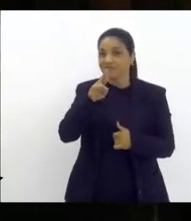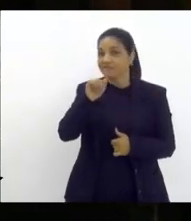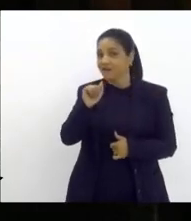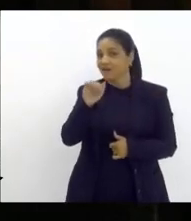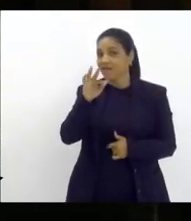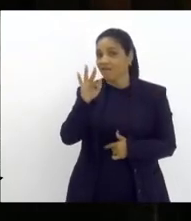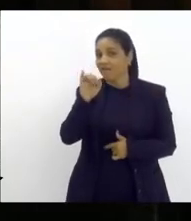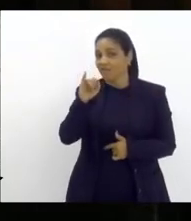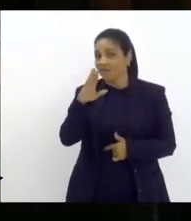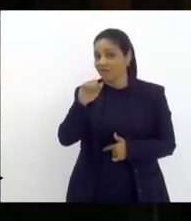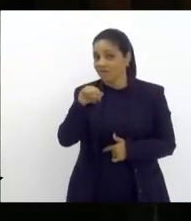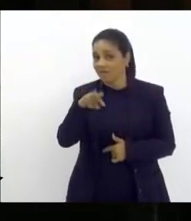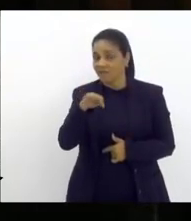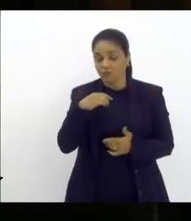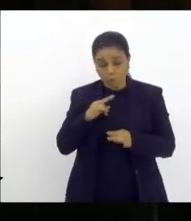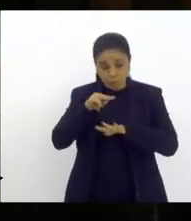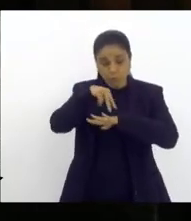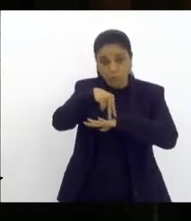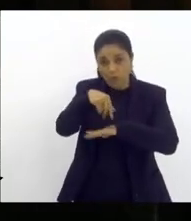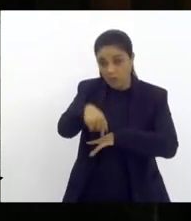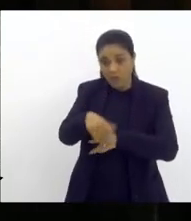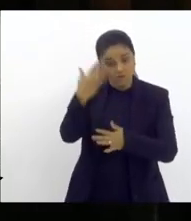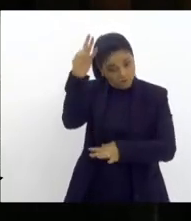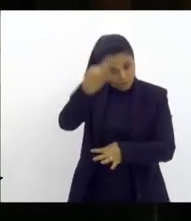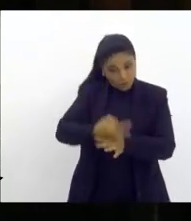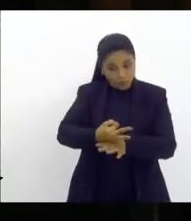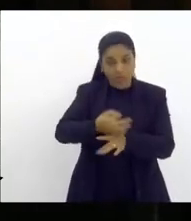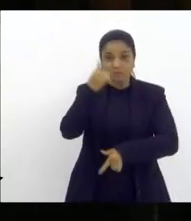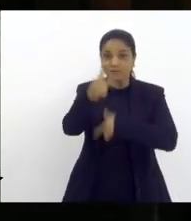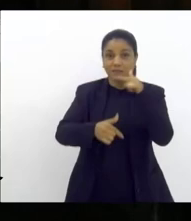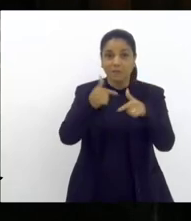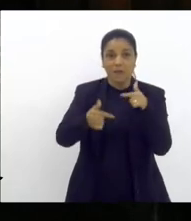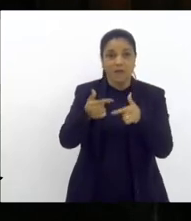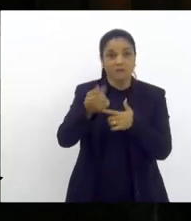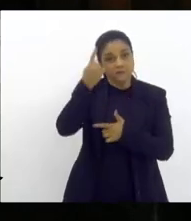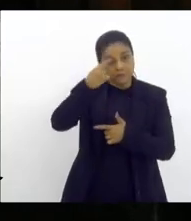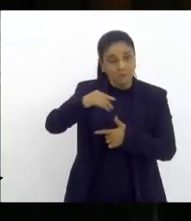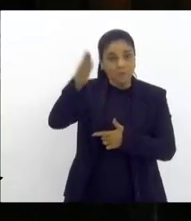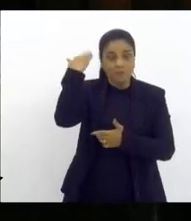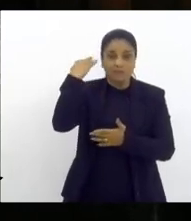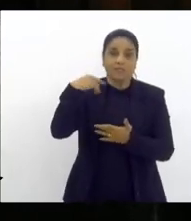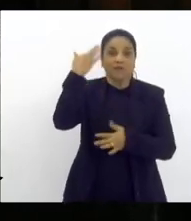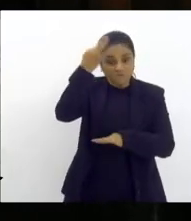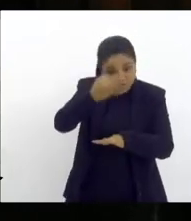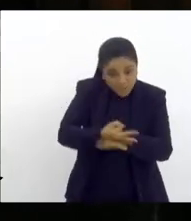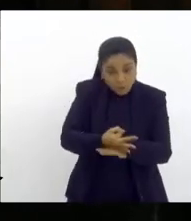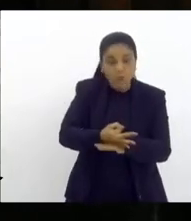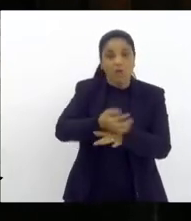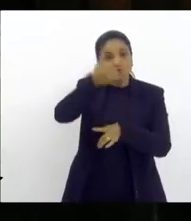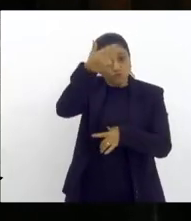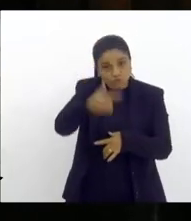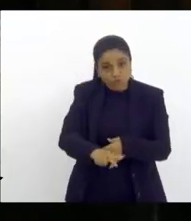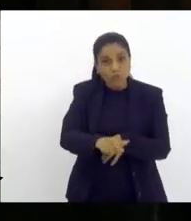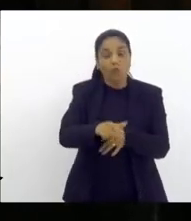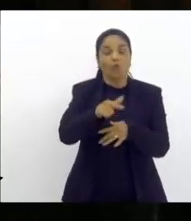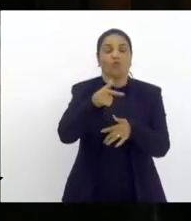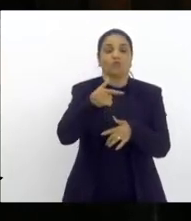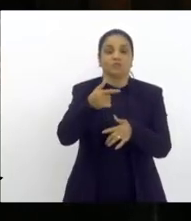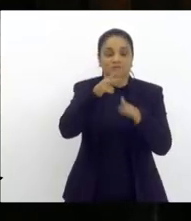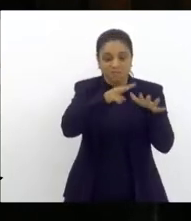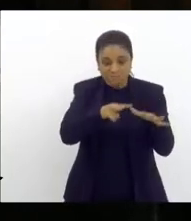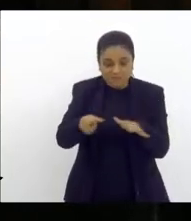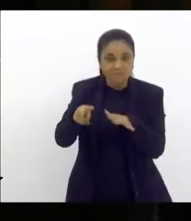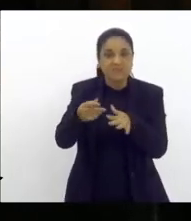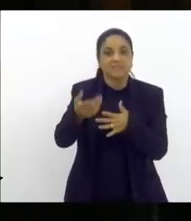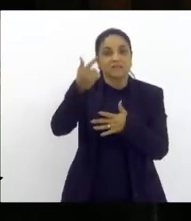Tribuna para falar Eles faltaram o trabalho na semana passada digo e repito faltaram ao trabalho na